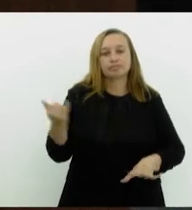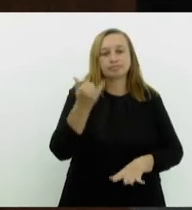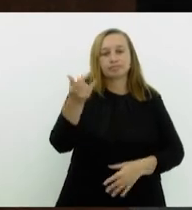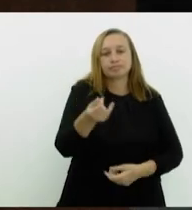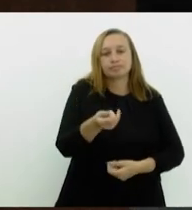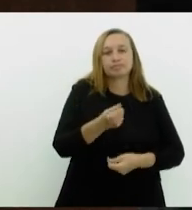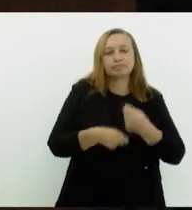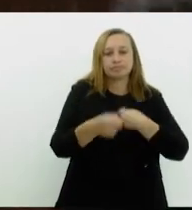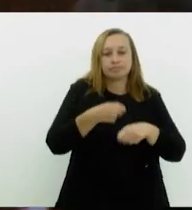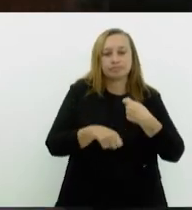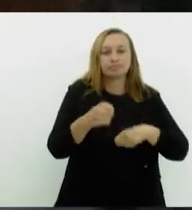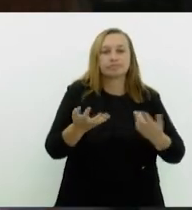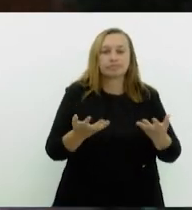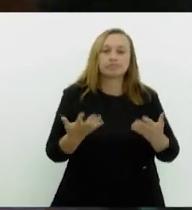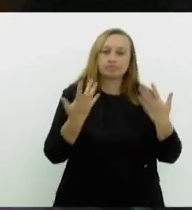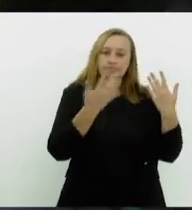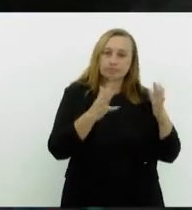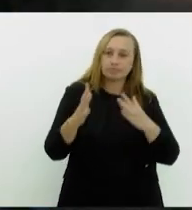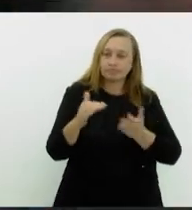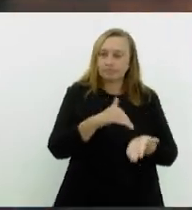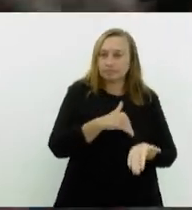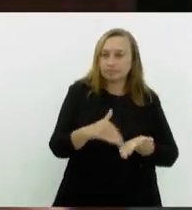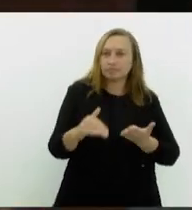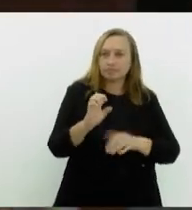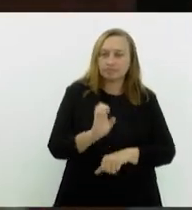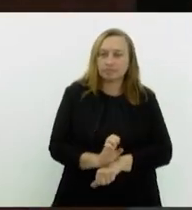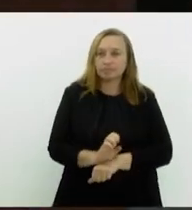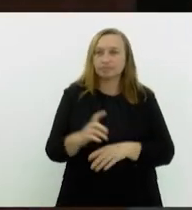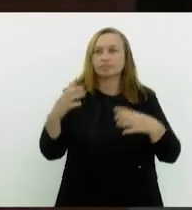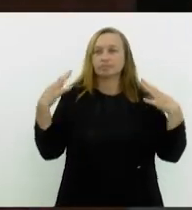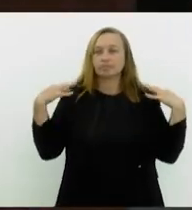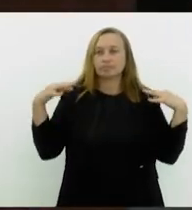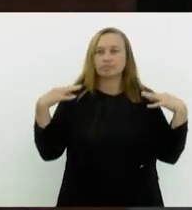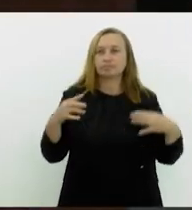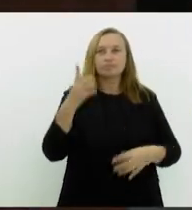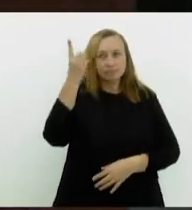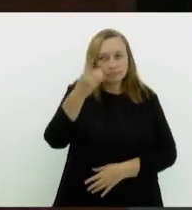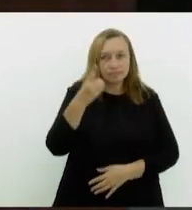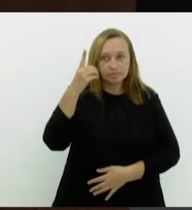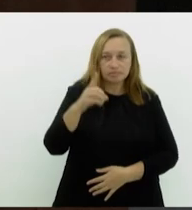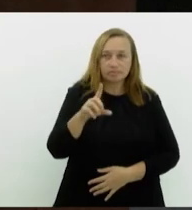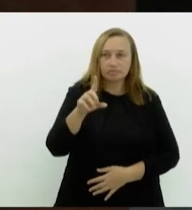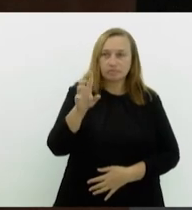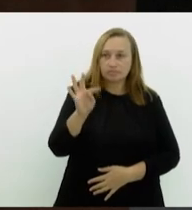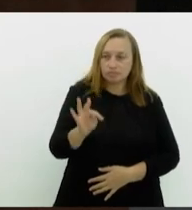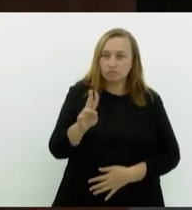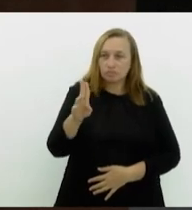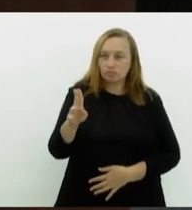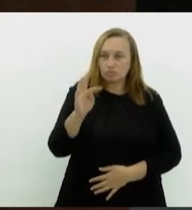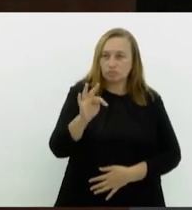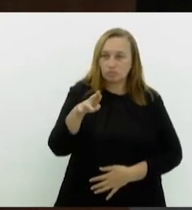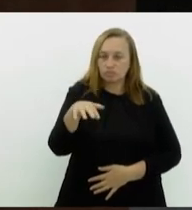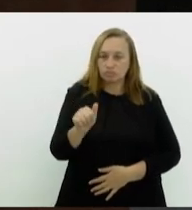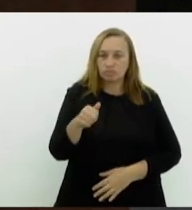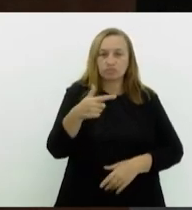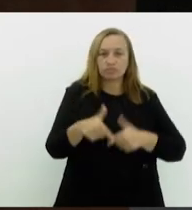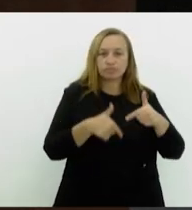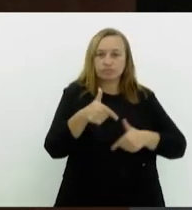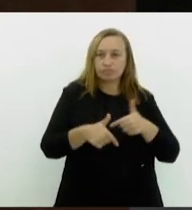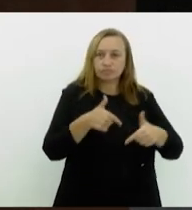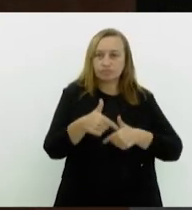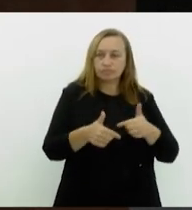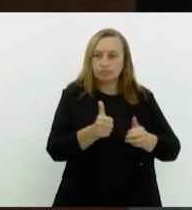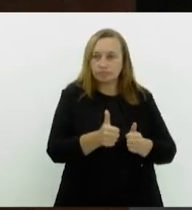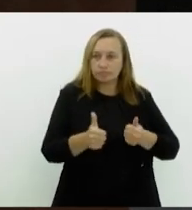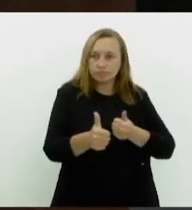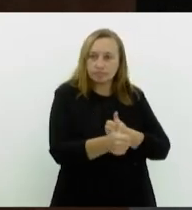econômica, quero parabenizar o secretário de Estado de Turismo, o deputado Gustavo Tutuca, pelo trabalho à frente da pasta